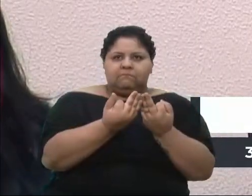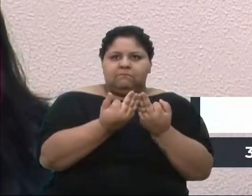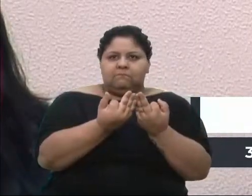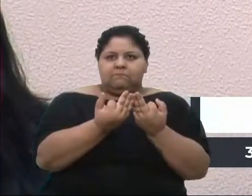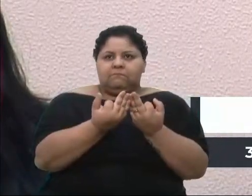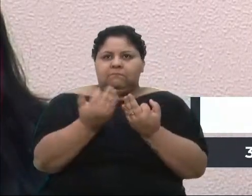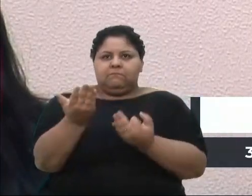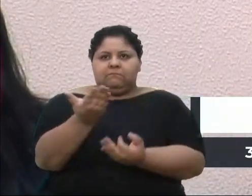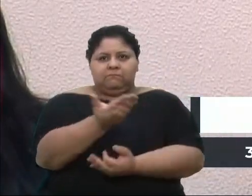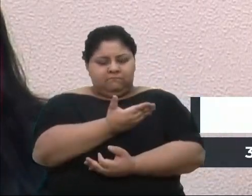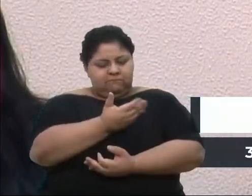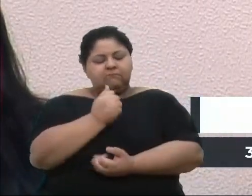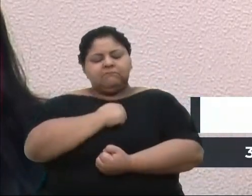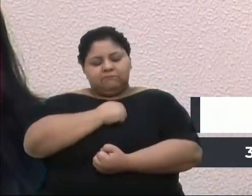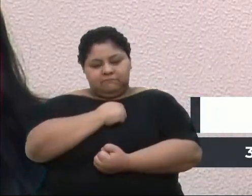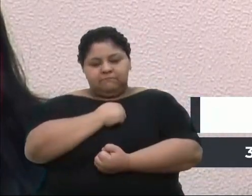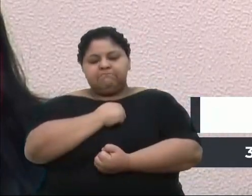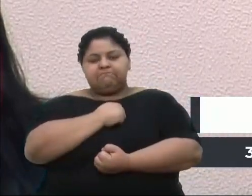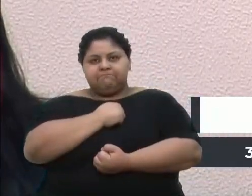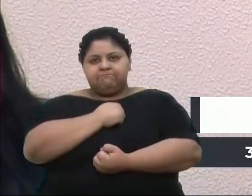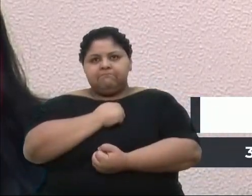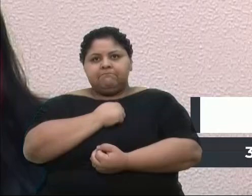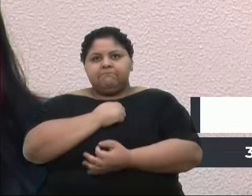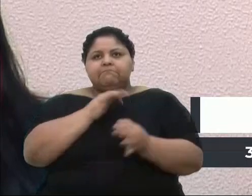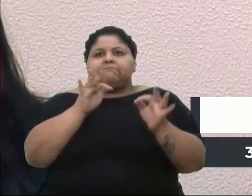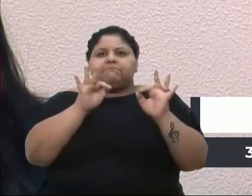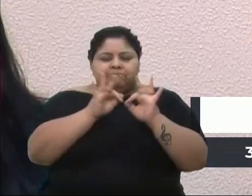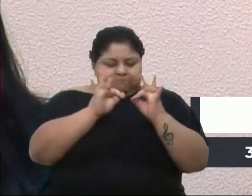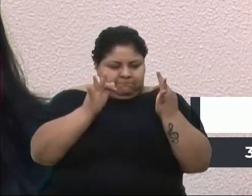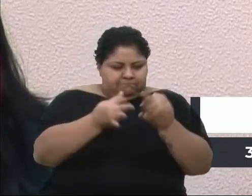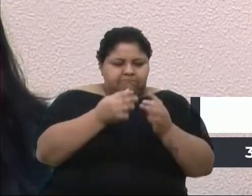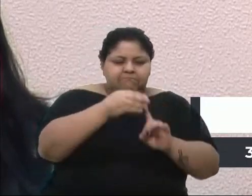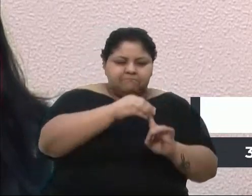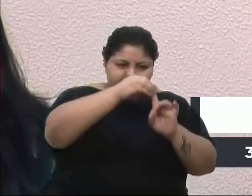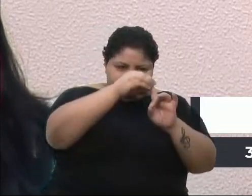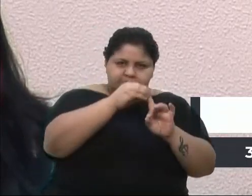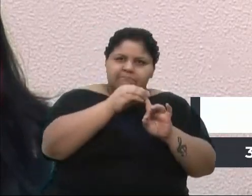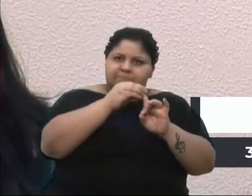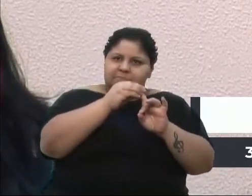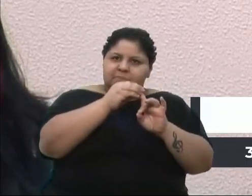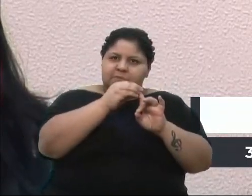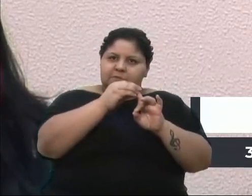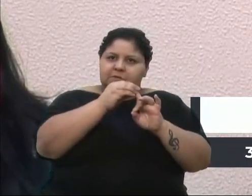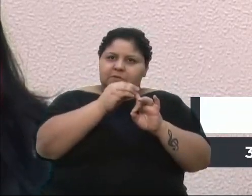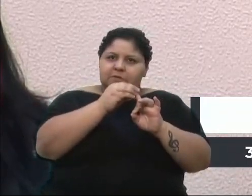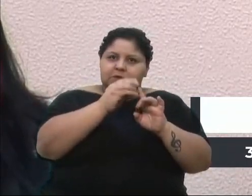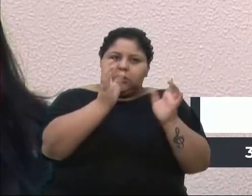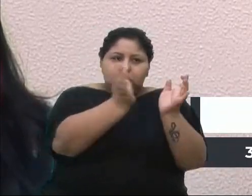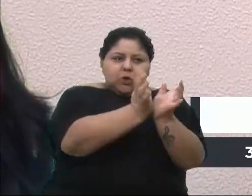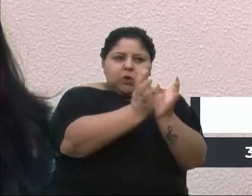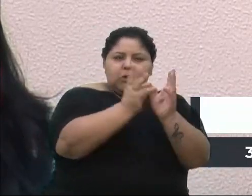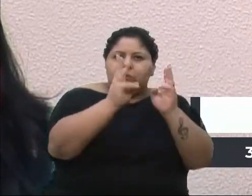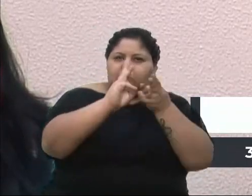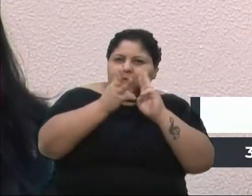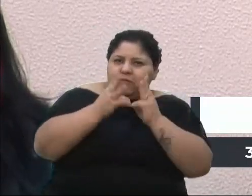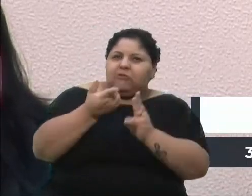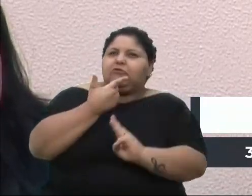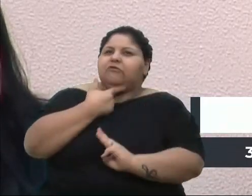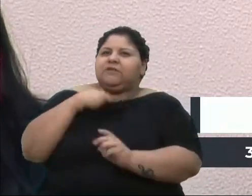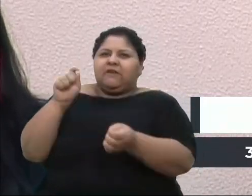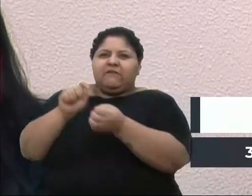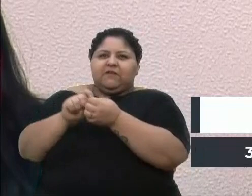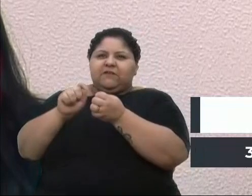Estamos com a família, vamos dizer, dos vanzeiros, principalmente, porque é o que ele gostava de fazer, era onde ele agitava os